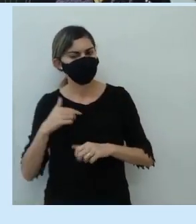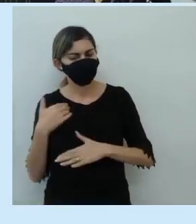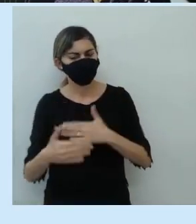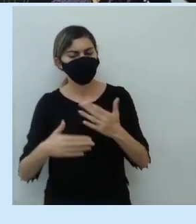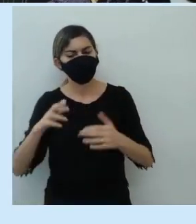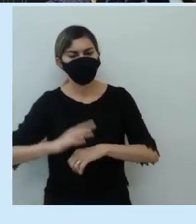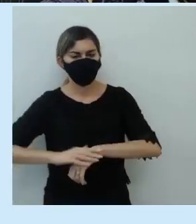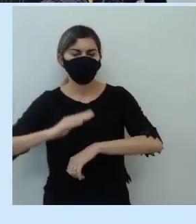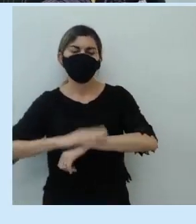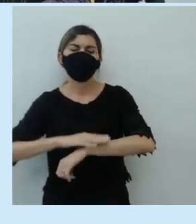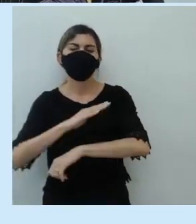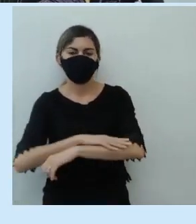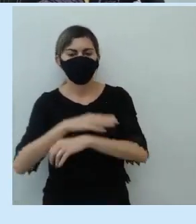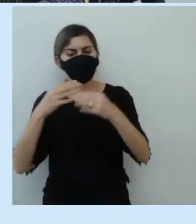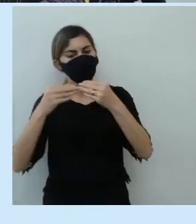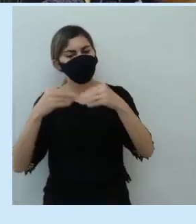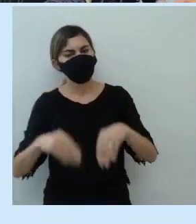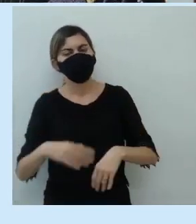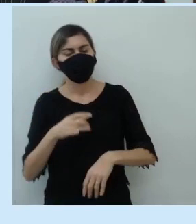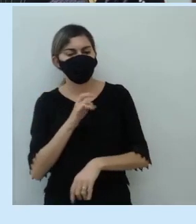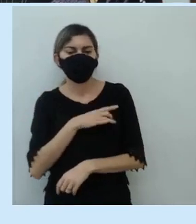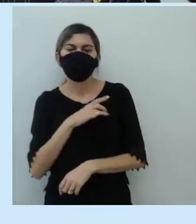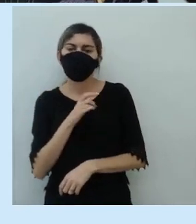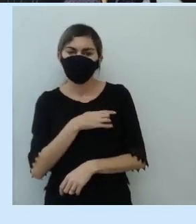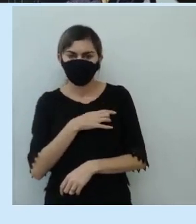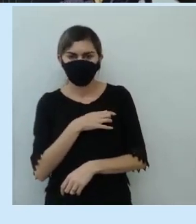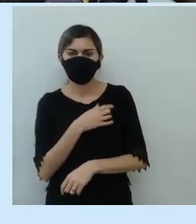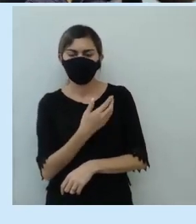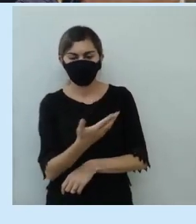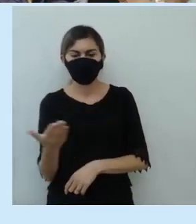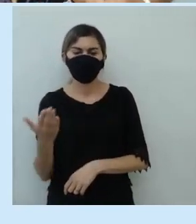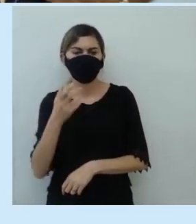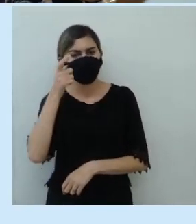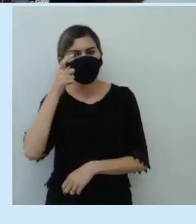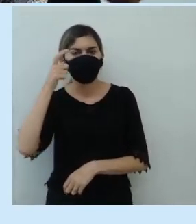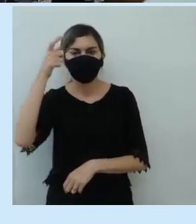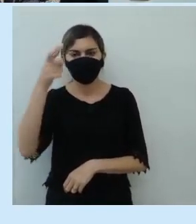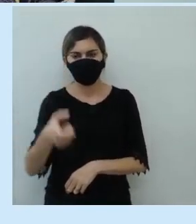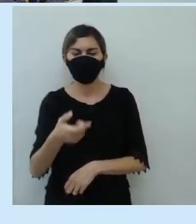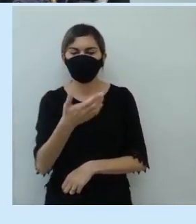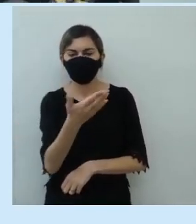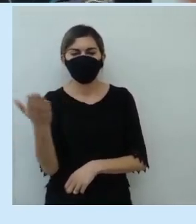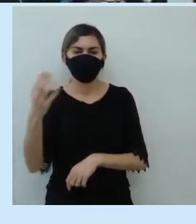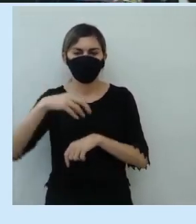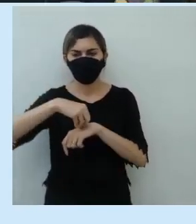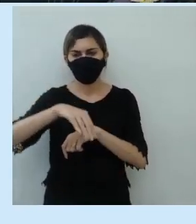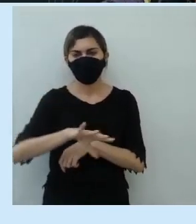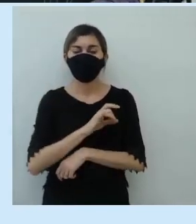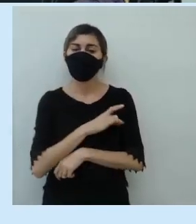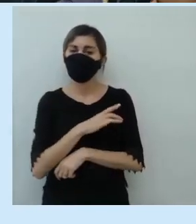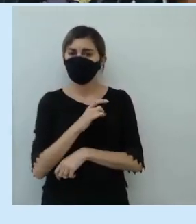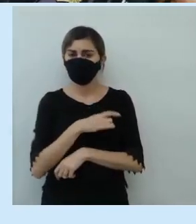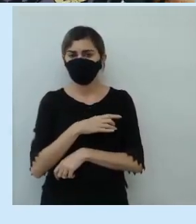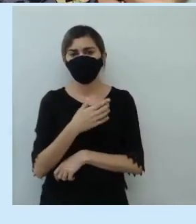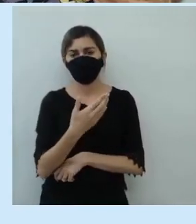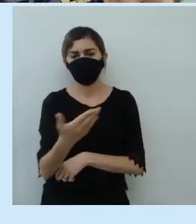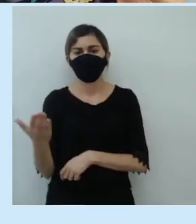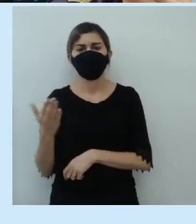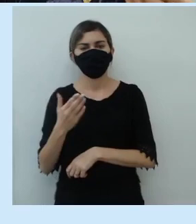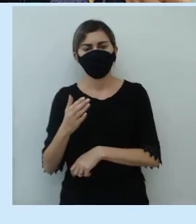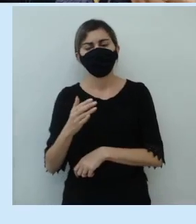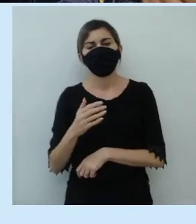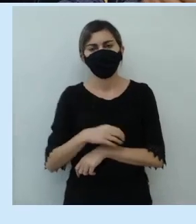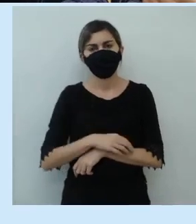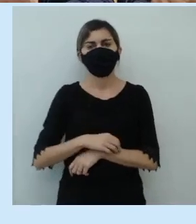rã querendo provocar medo. É essa a intenção dela, é trazer medo para o seu